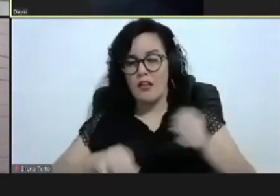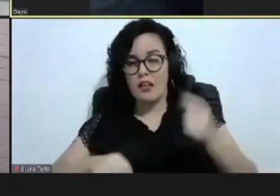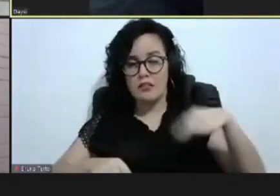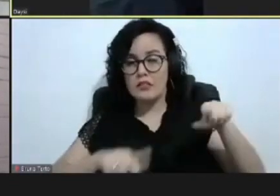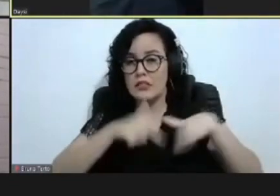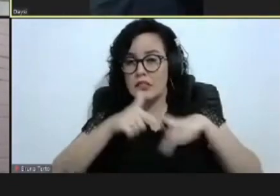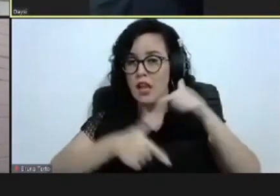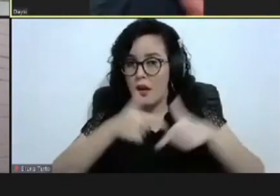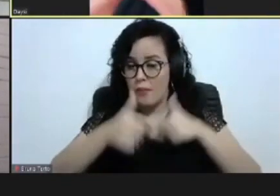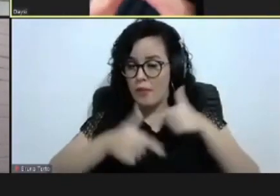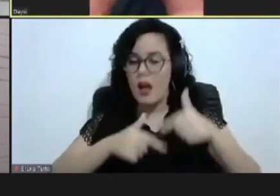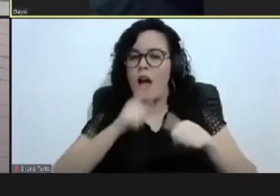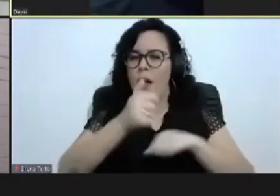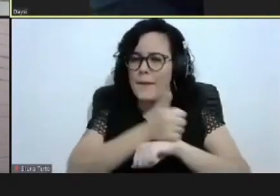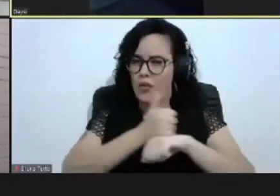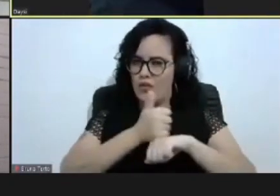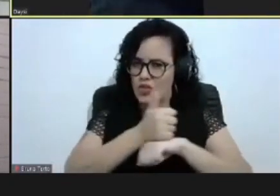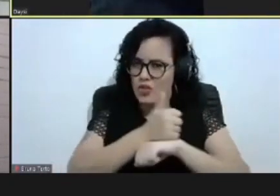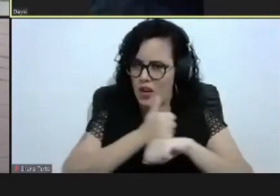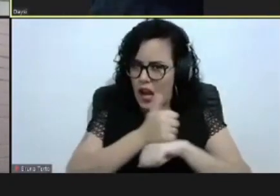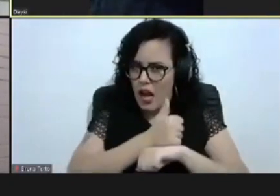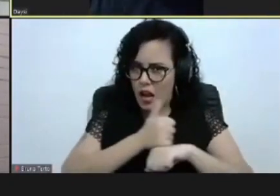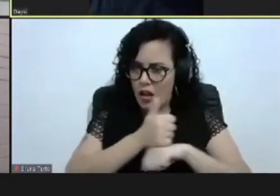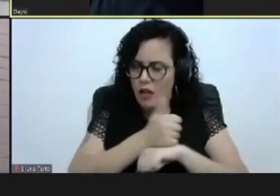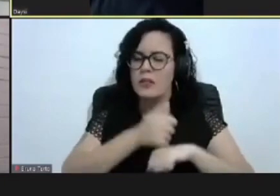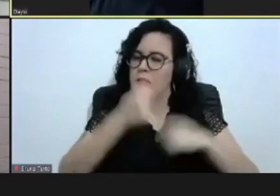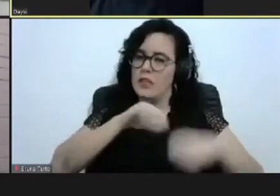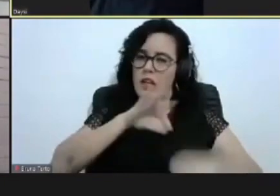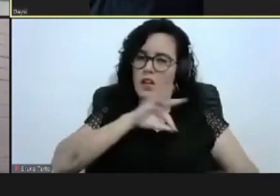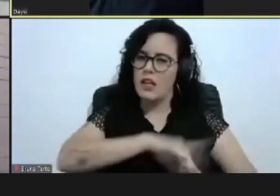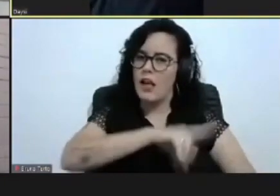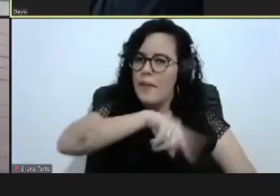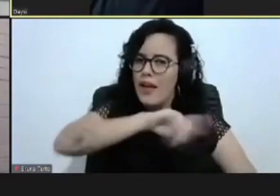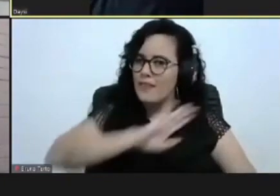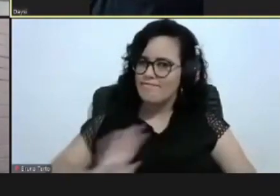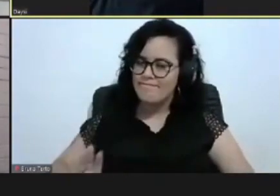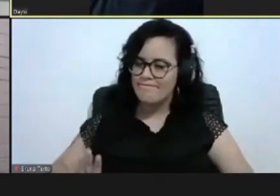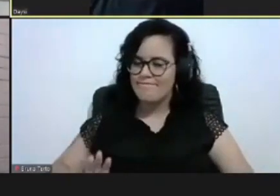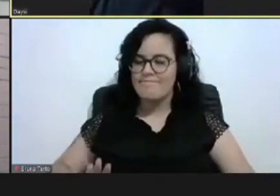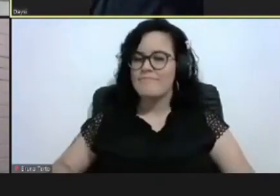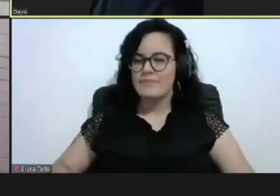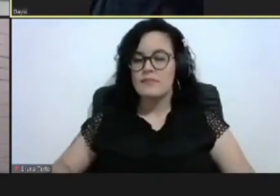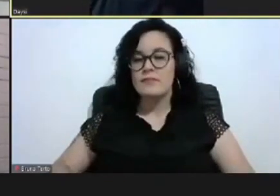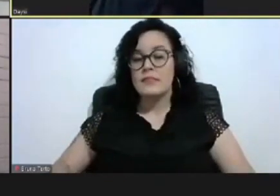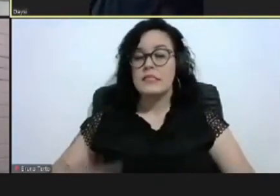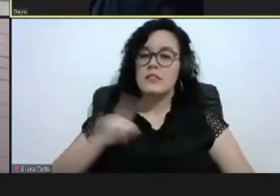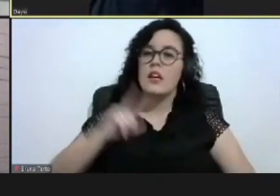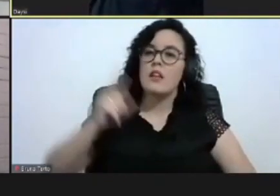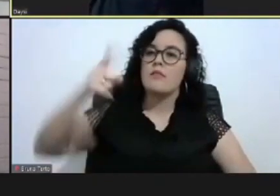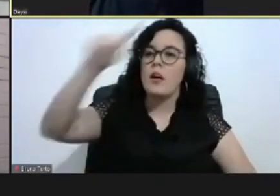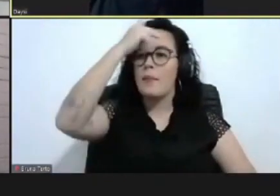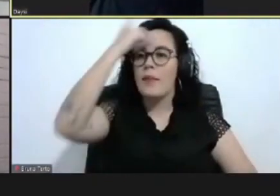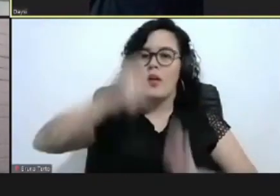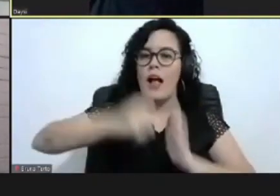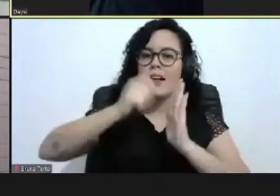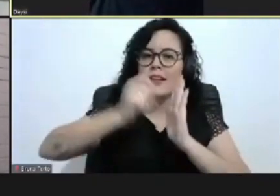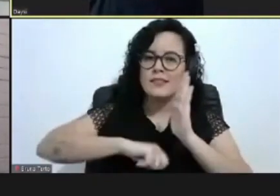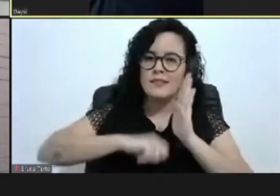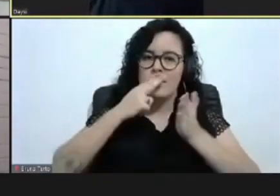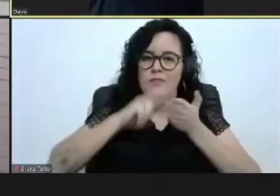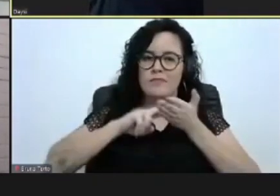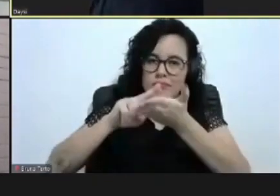é profissional e tem que receber. É isso, a gente tem assinantes, também vende em